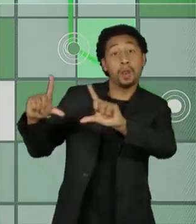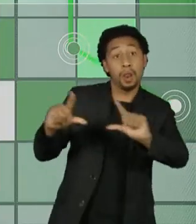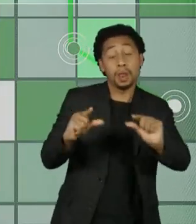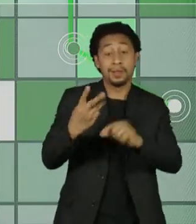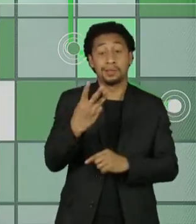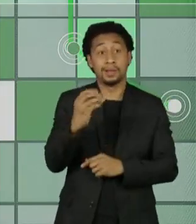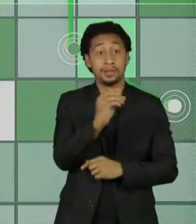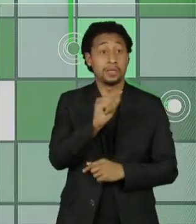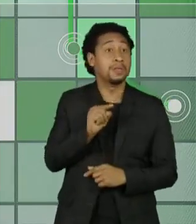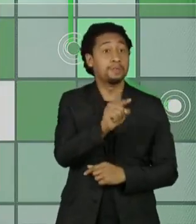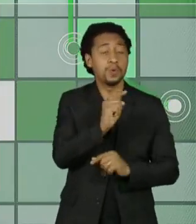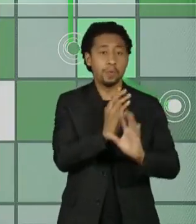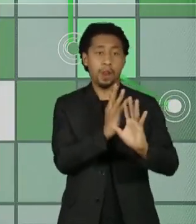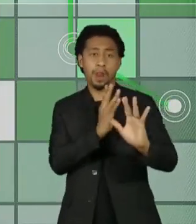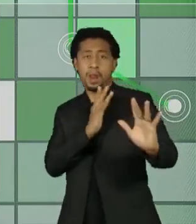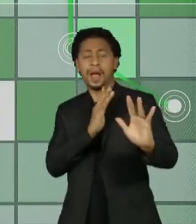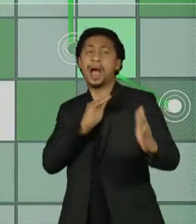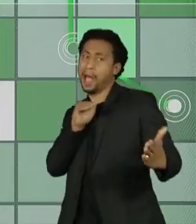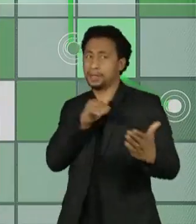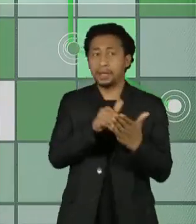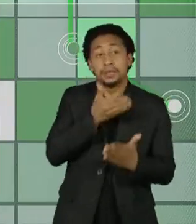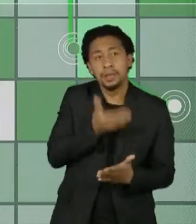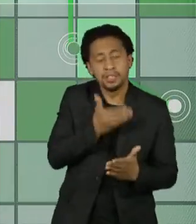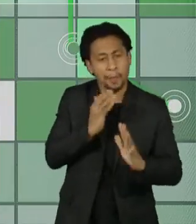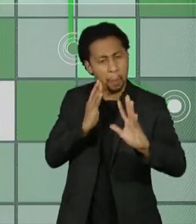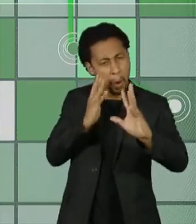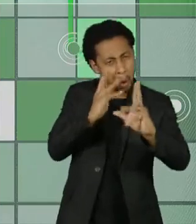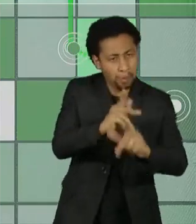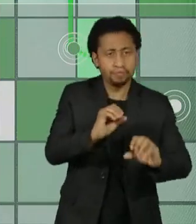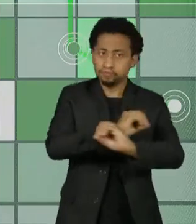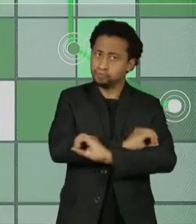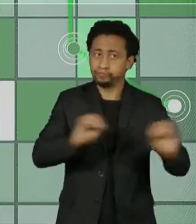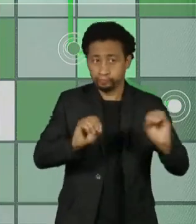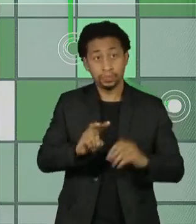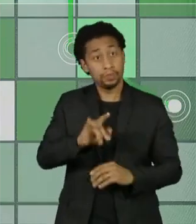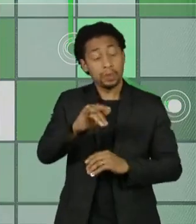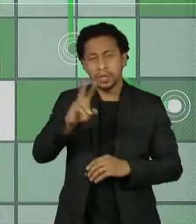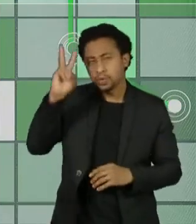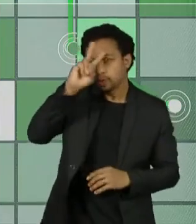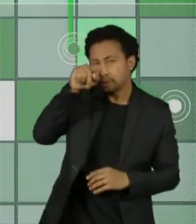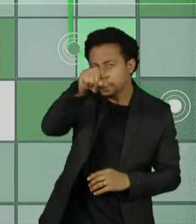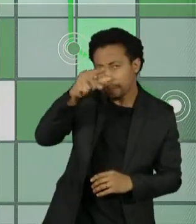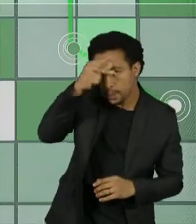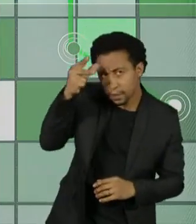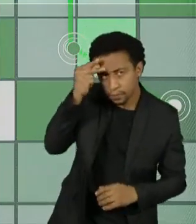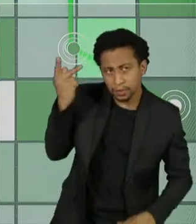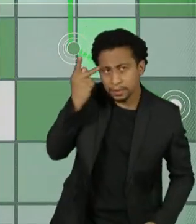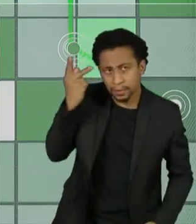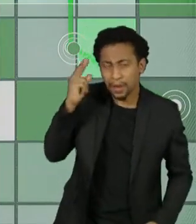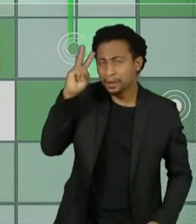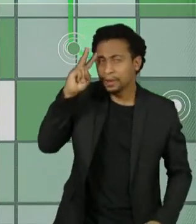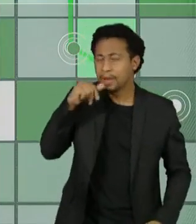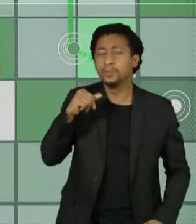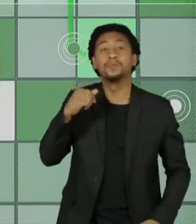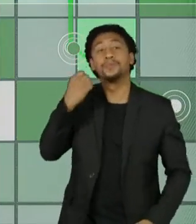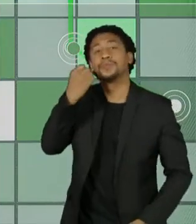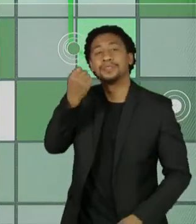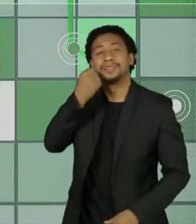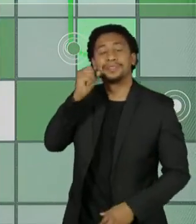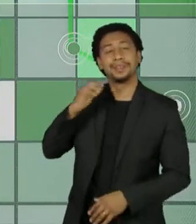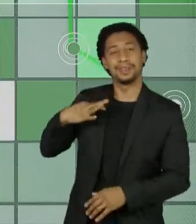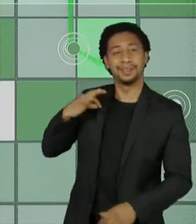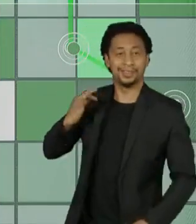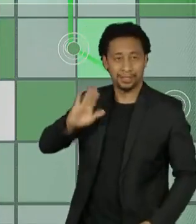final do ano nós vamos zerar essa fila. Mas o que eu lembro da sua administração como prefeito aqui de São Paulo é o que o meu candidato ao Senado, Edson Aparecido,